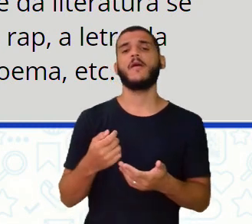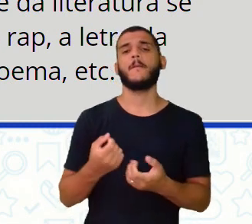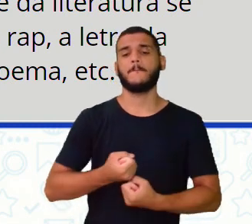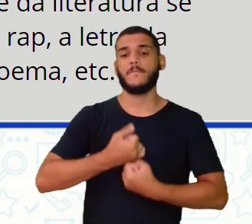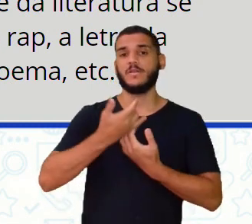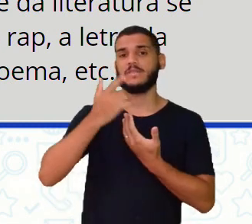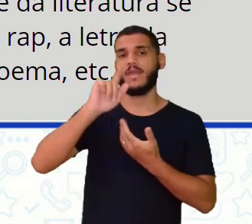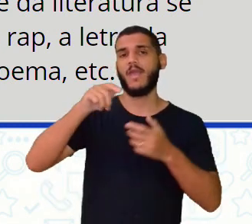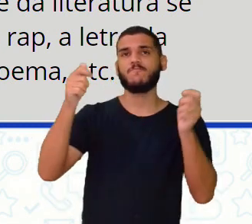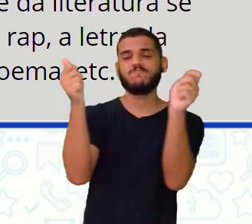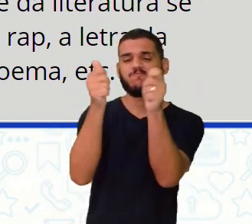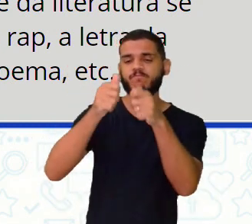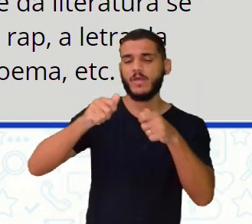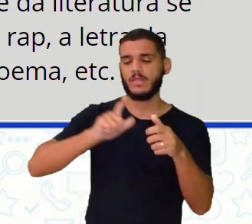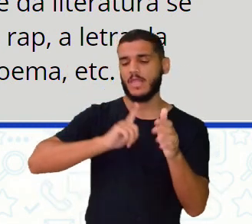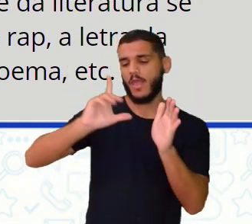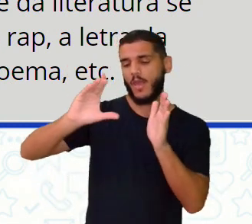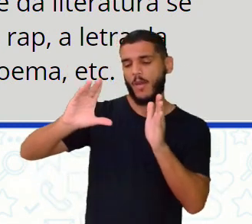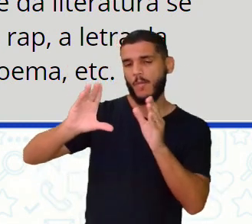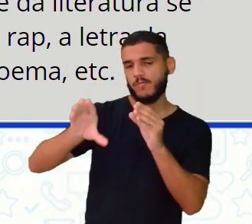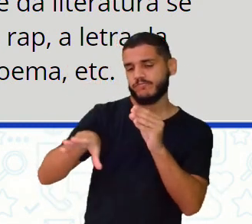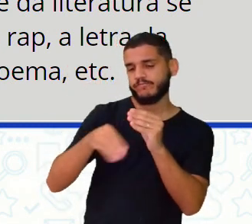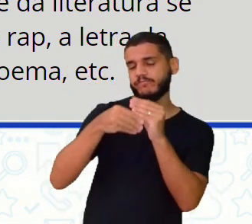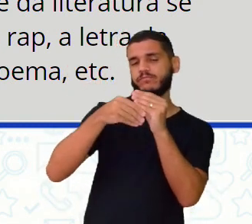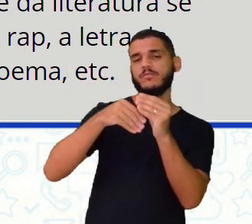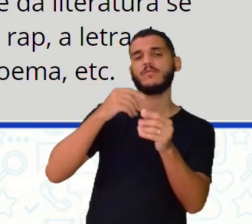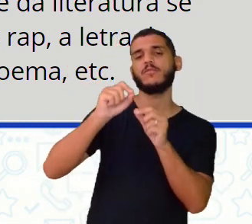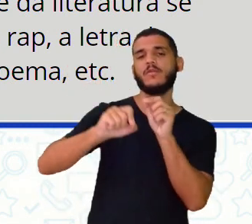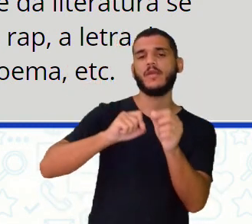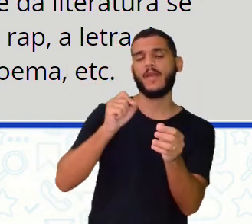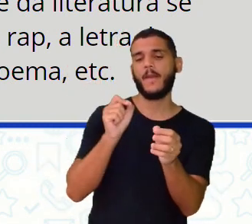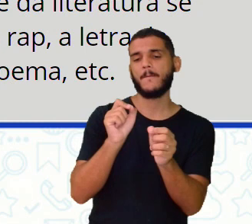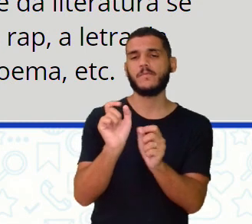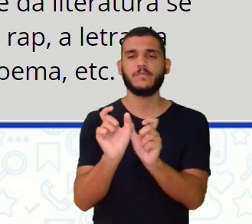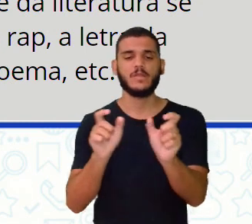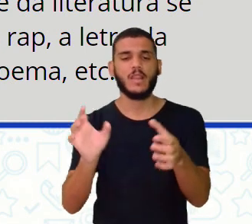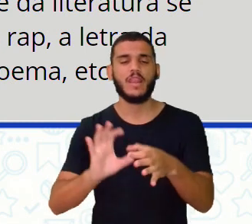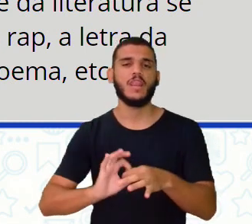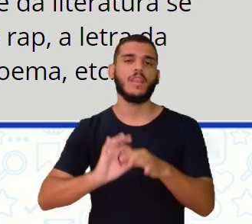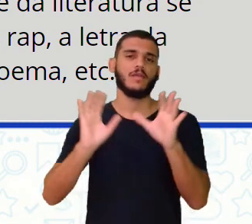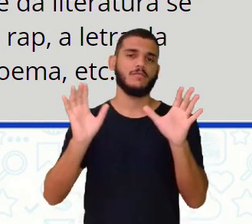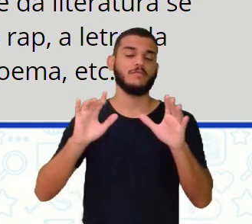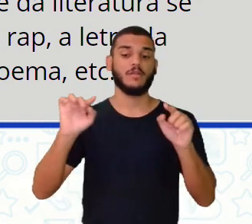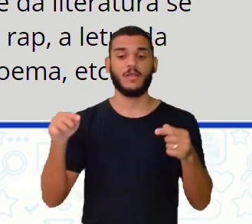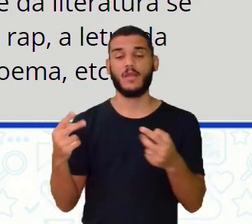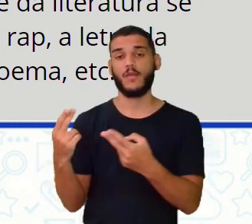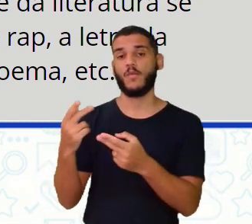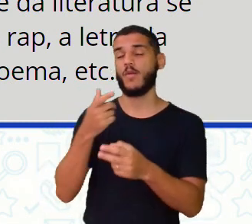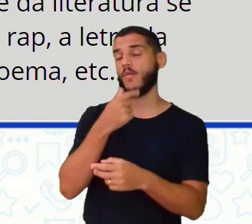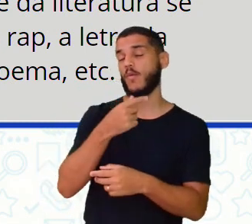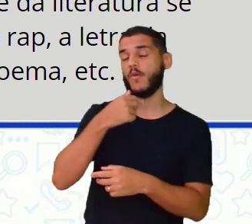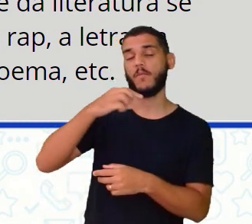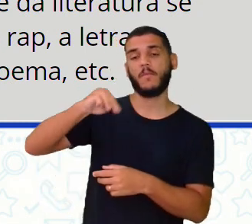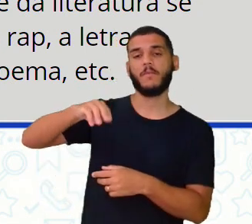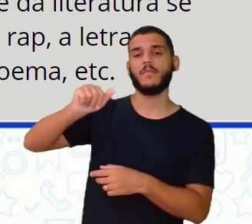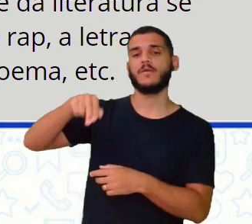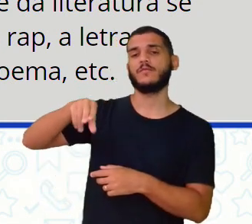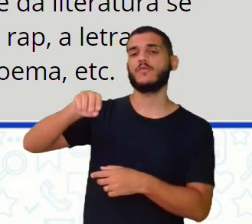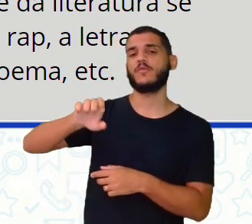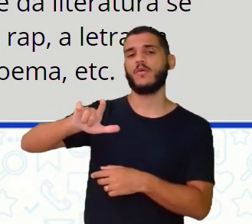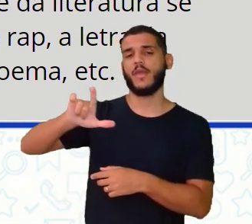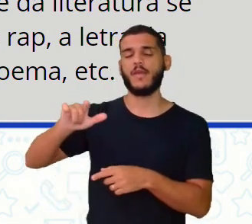é a arte de compor versos livres, como os de Manuel de Barros, ou com rimas.